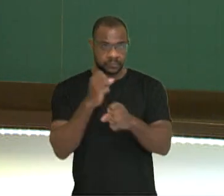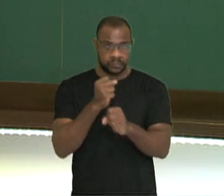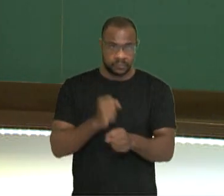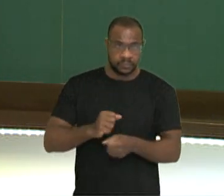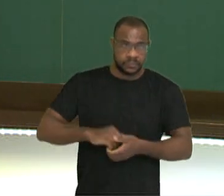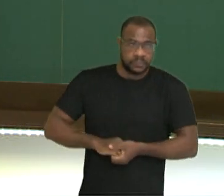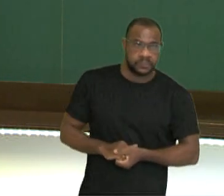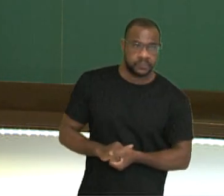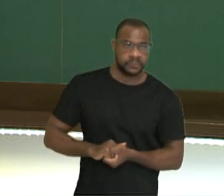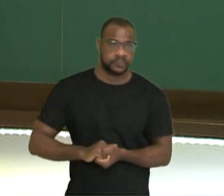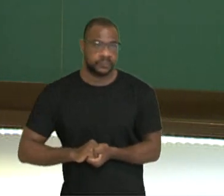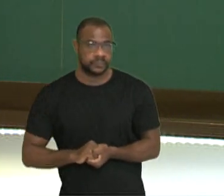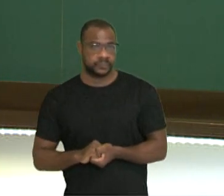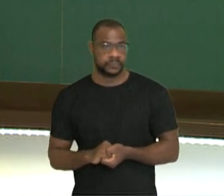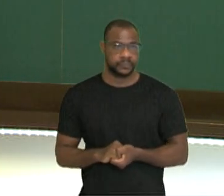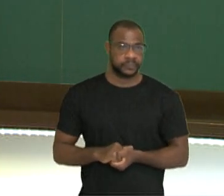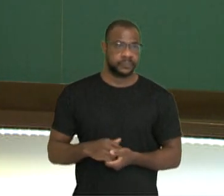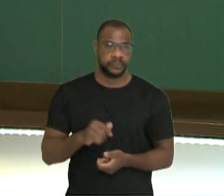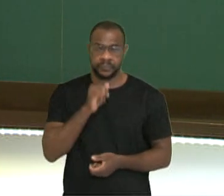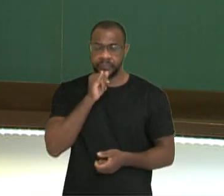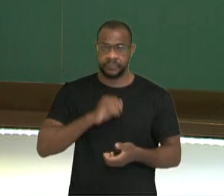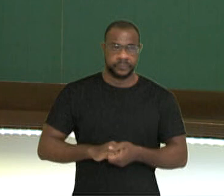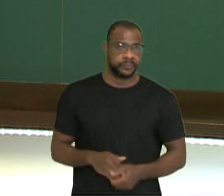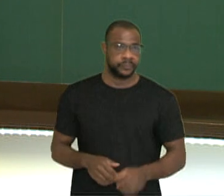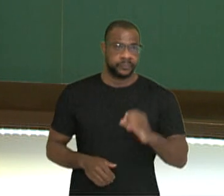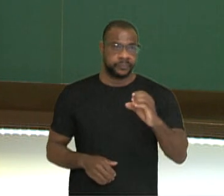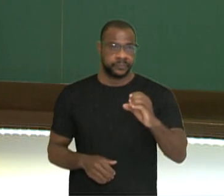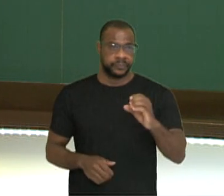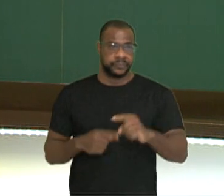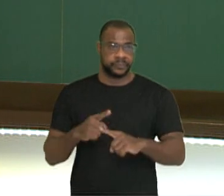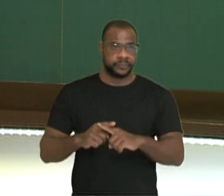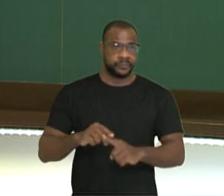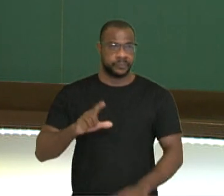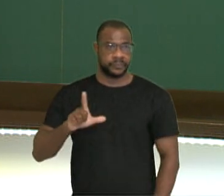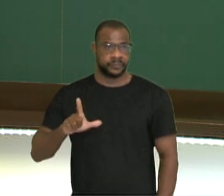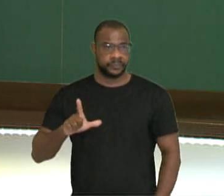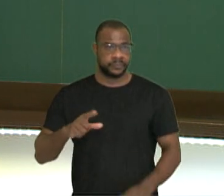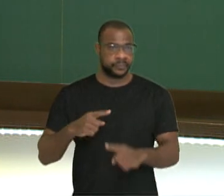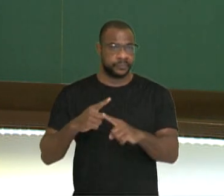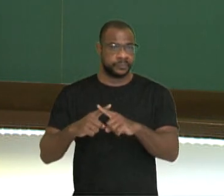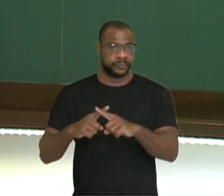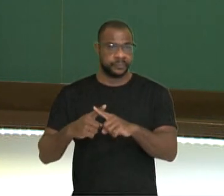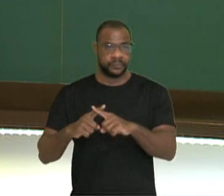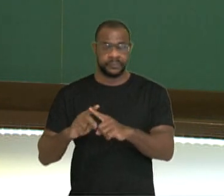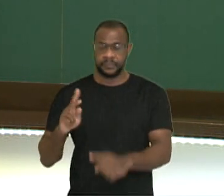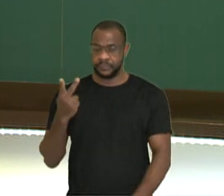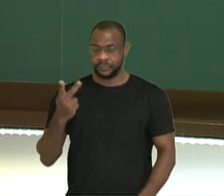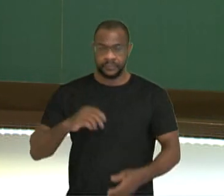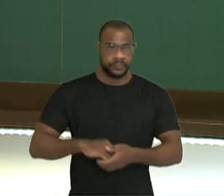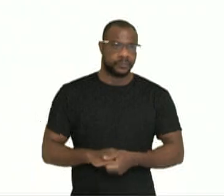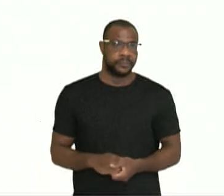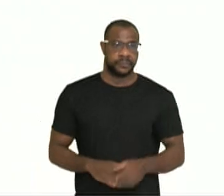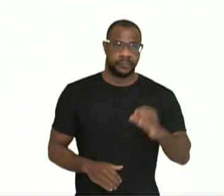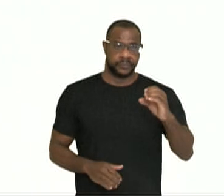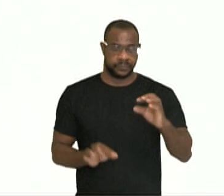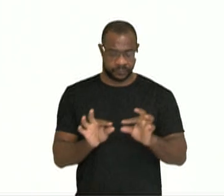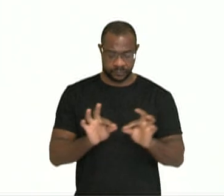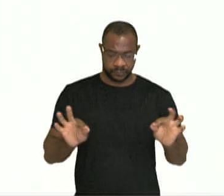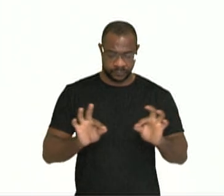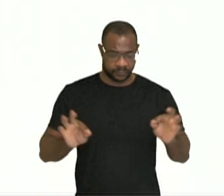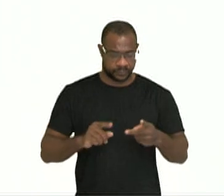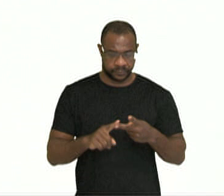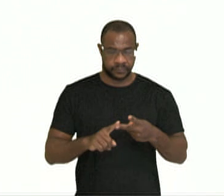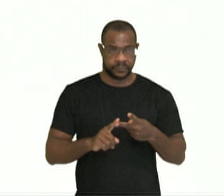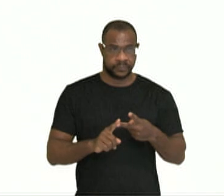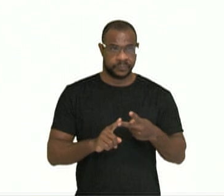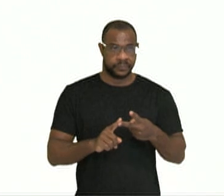aresta. Tá? Então, como é que fica? Olha lá. O comprimento é x, a largura é